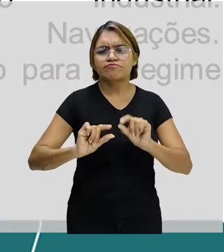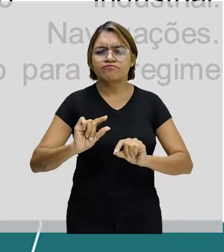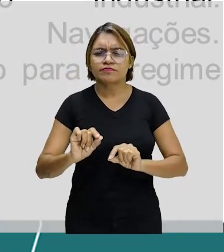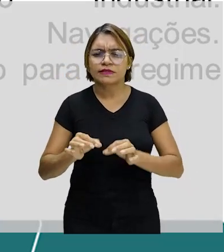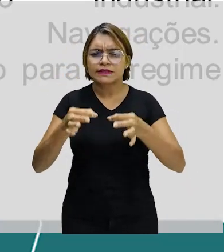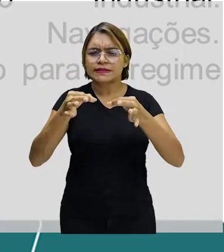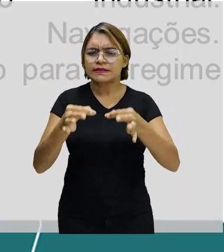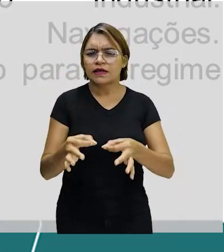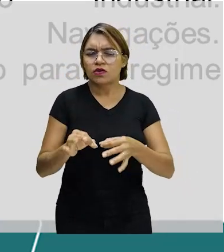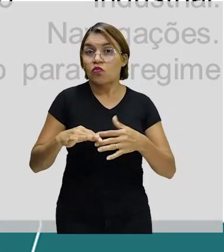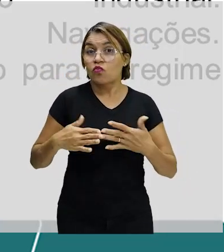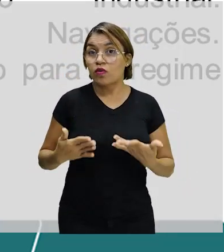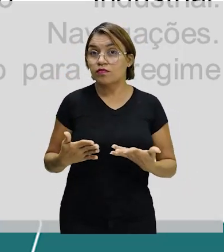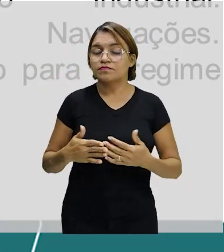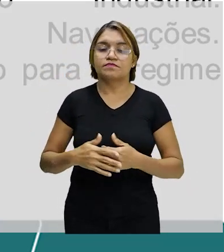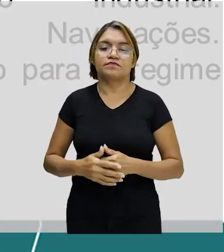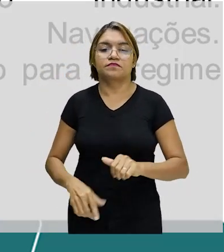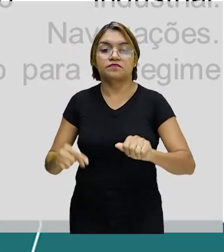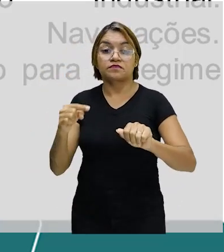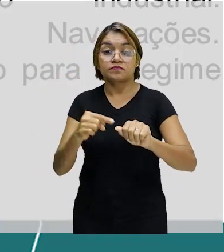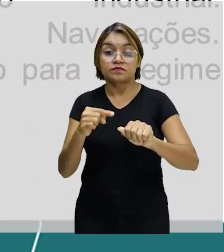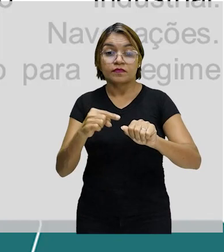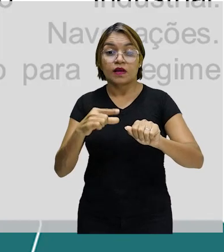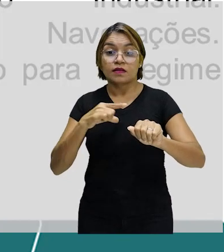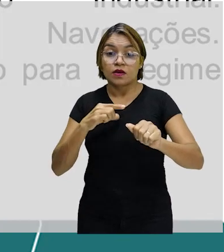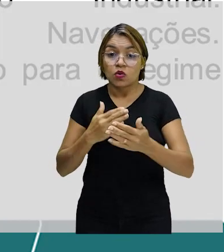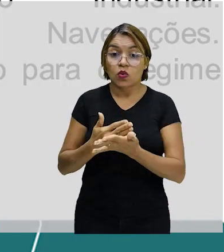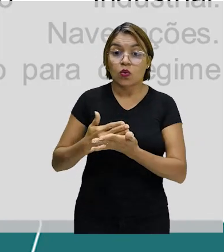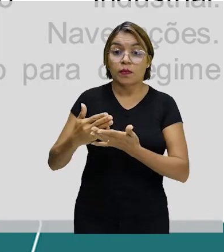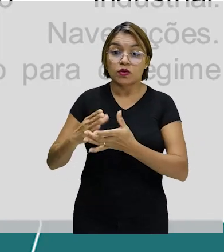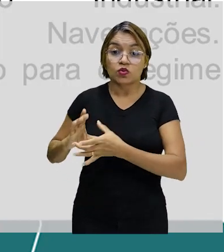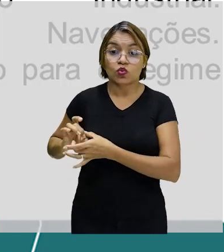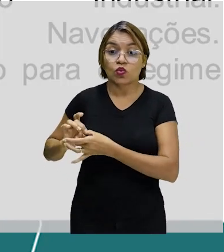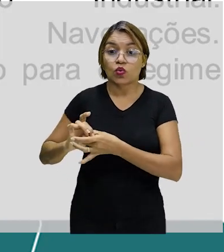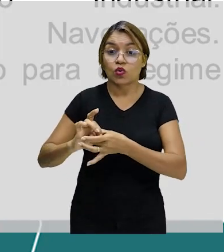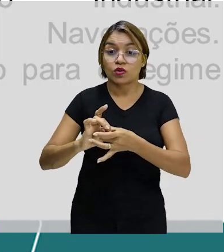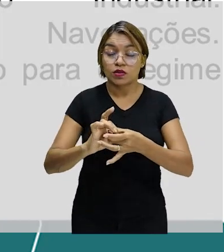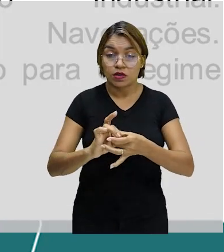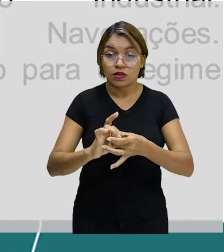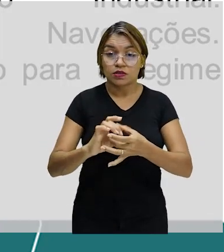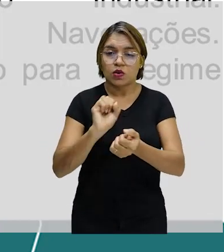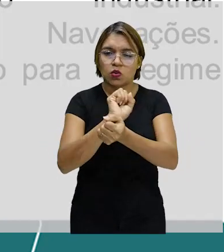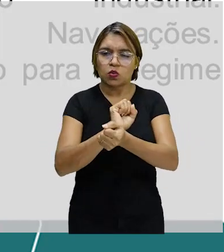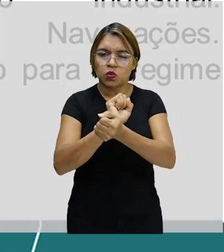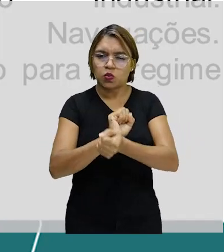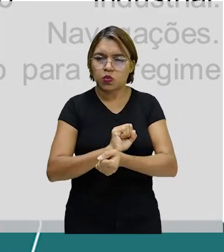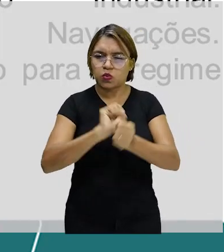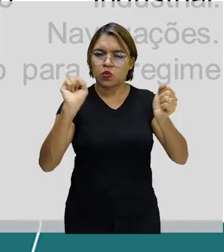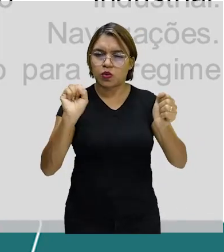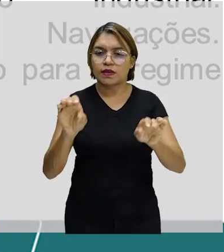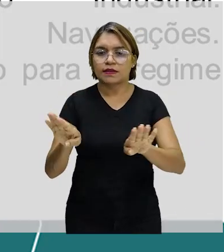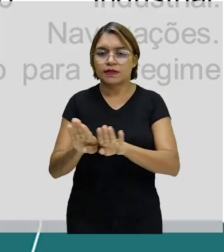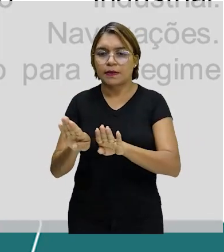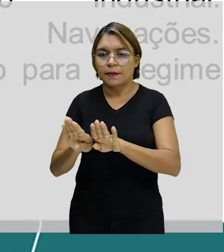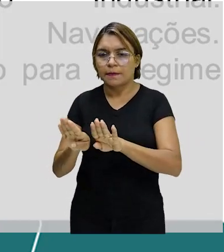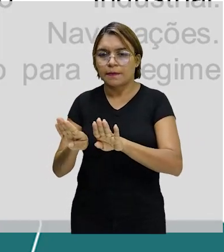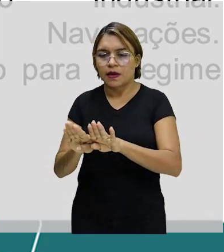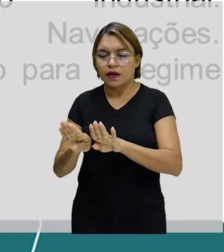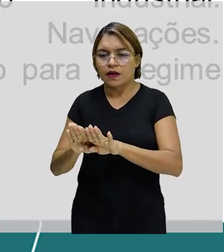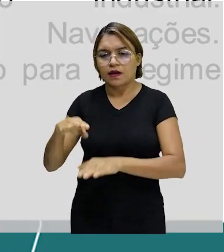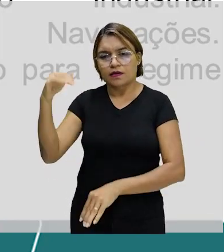corretas, as alternativas certas? Letra A. Teve início no contexto da abolição da escravatura e da proclamação da